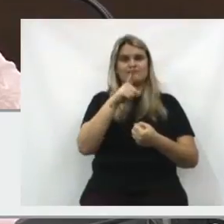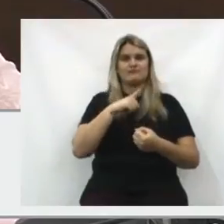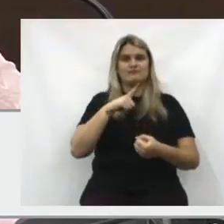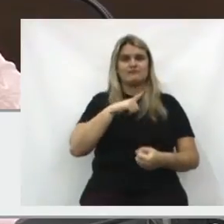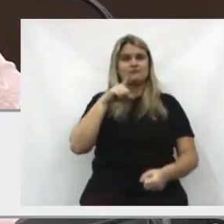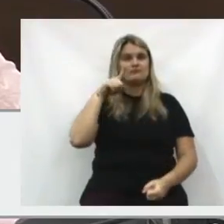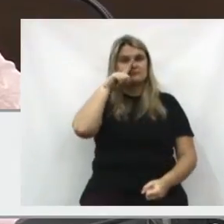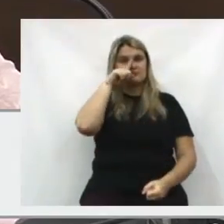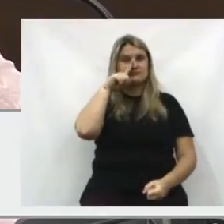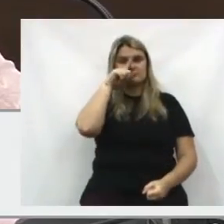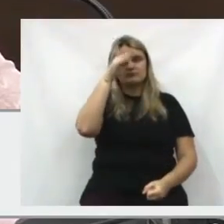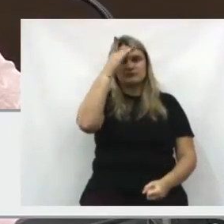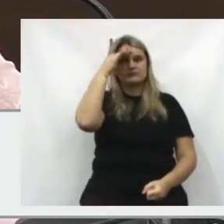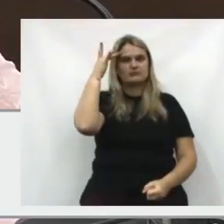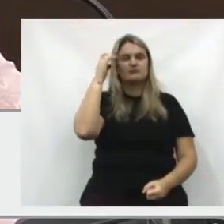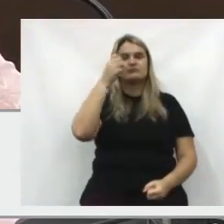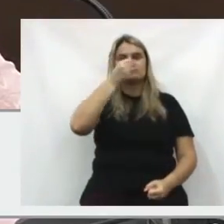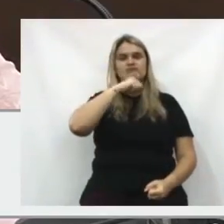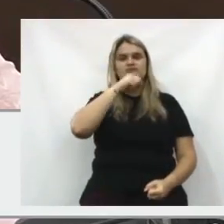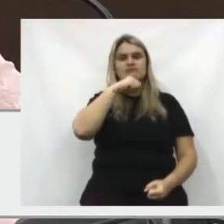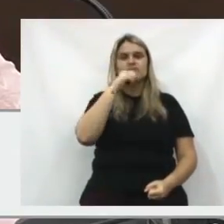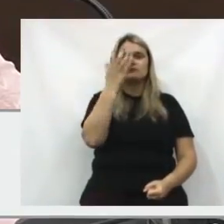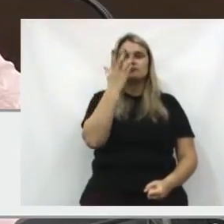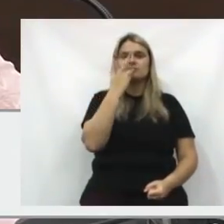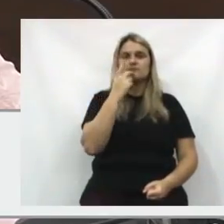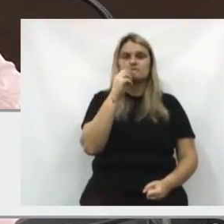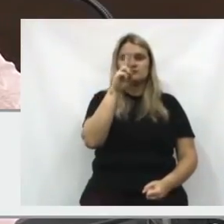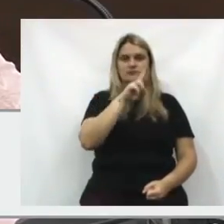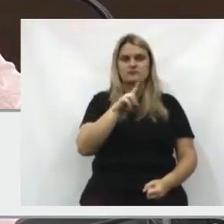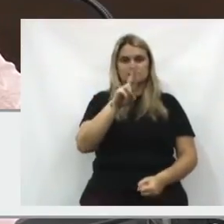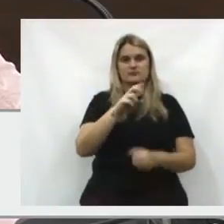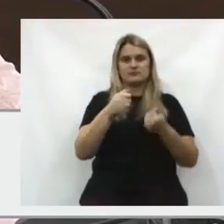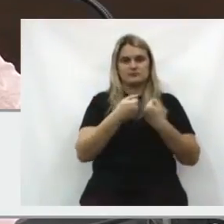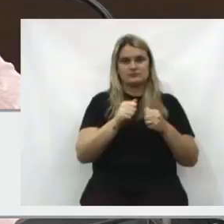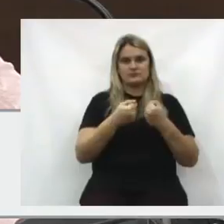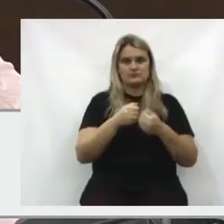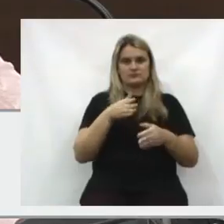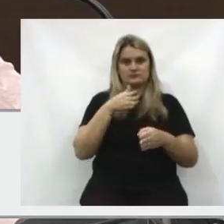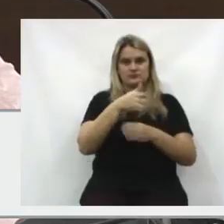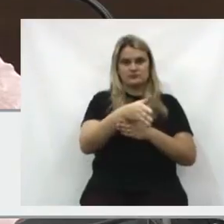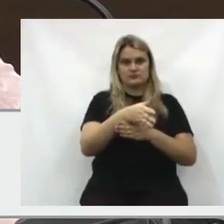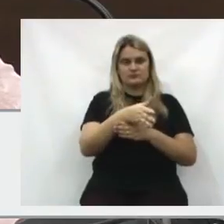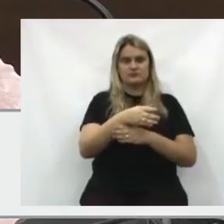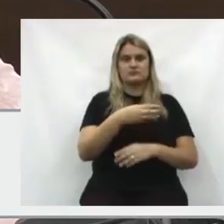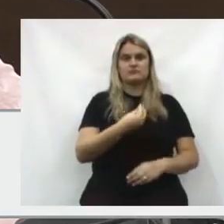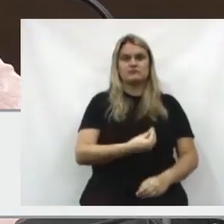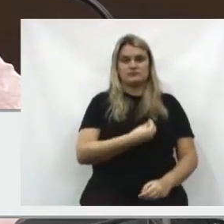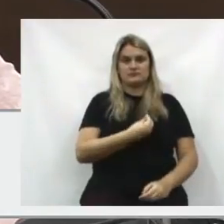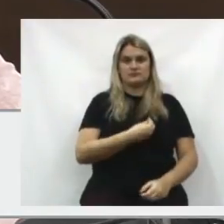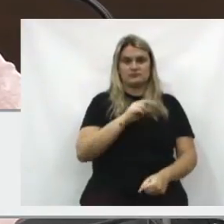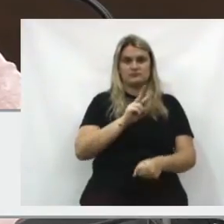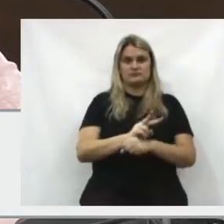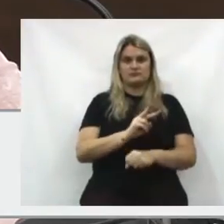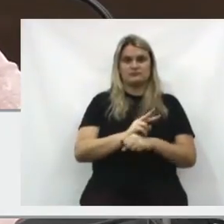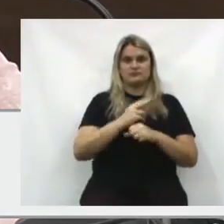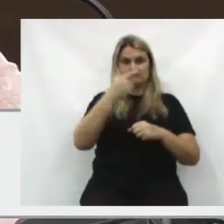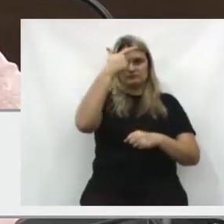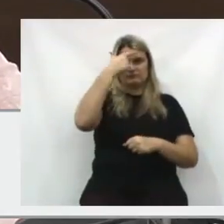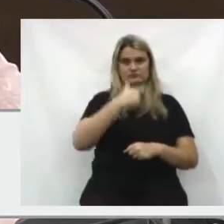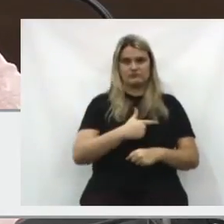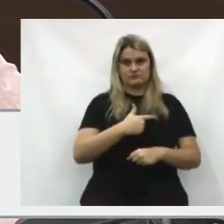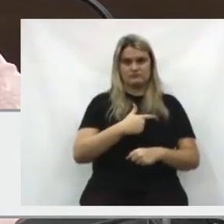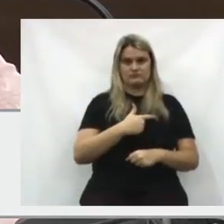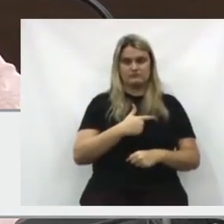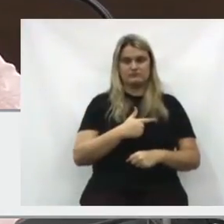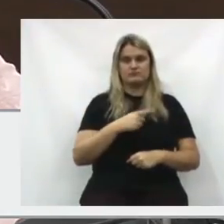péssimas condições, levando perigo para os idosos e crianças que utilizam o transporte coletivo. A vida e a